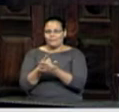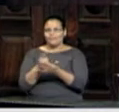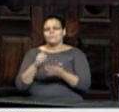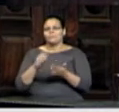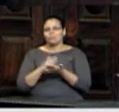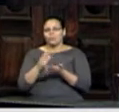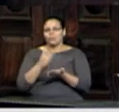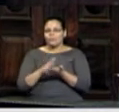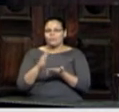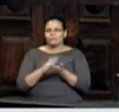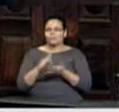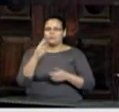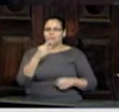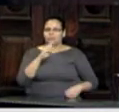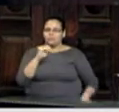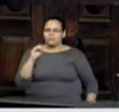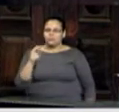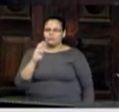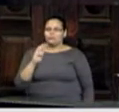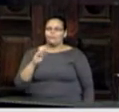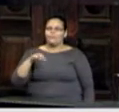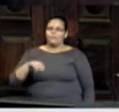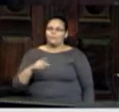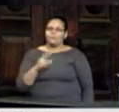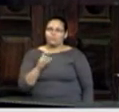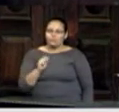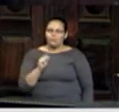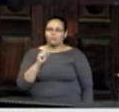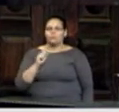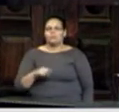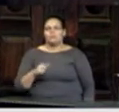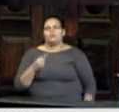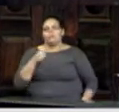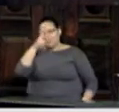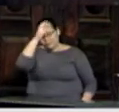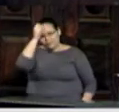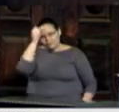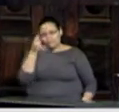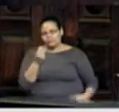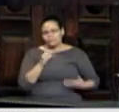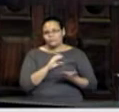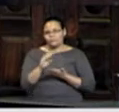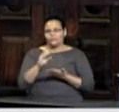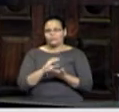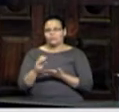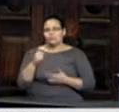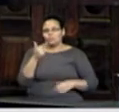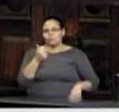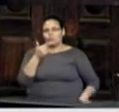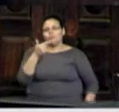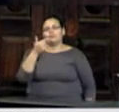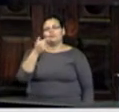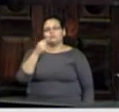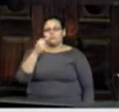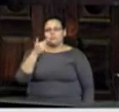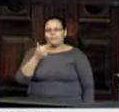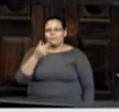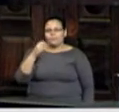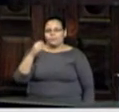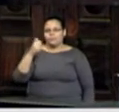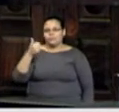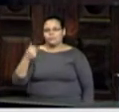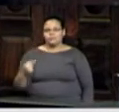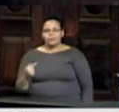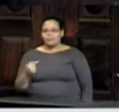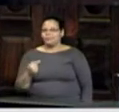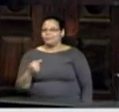mais de R$300 milhões para que o prefeito tocar a prefeitura no exercício de 2017. Ora, com isso